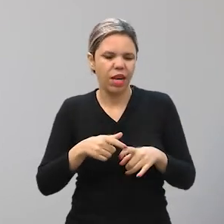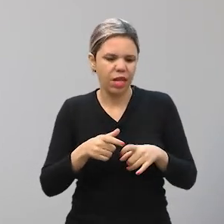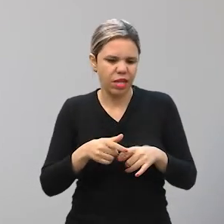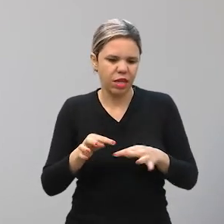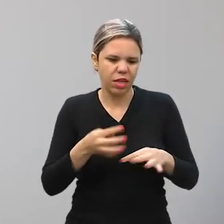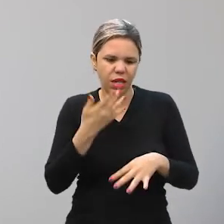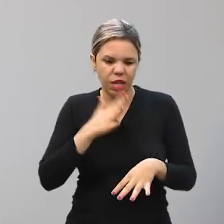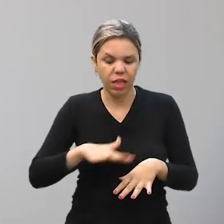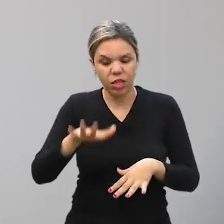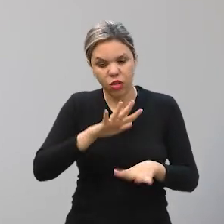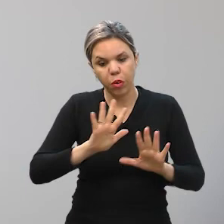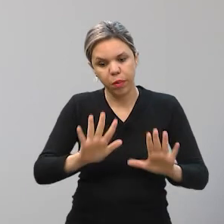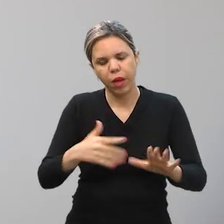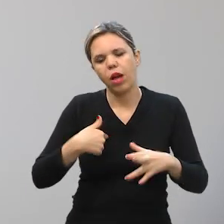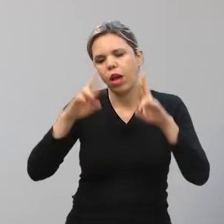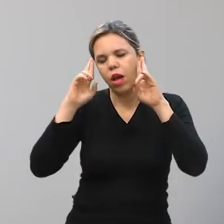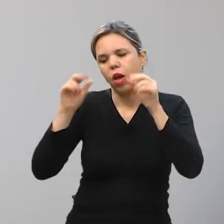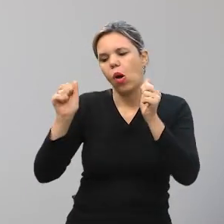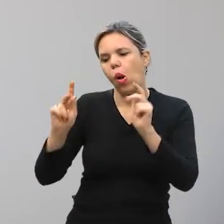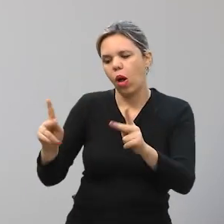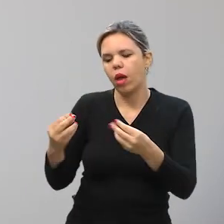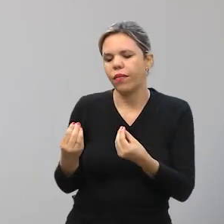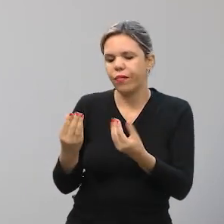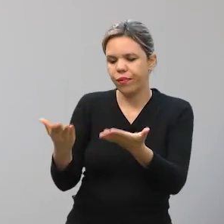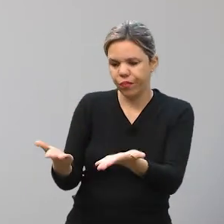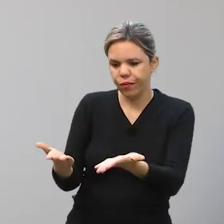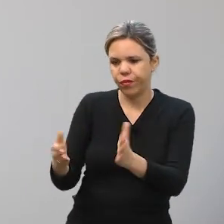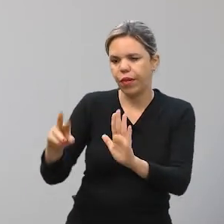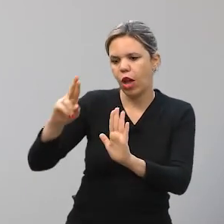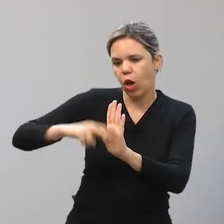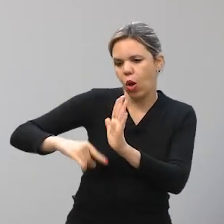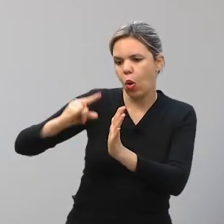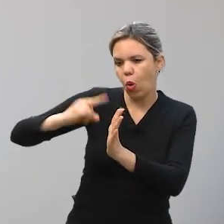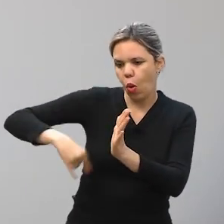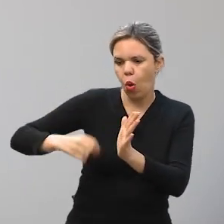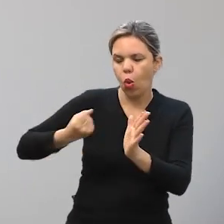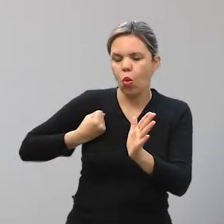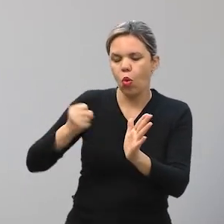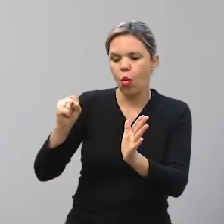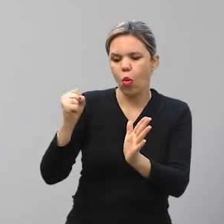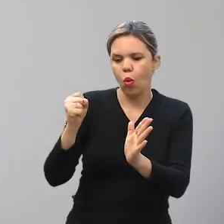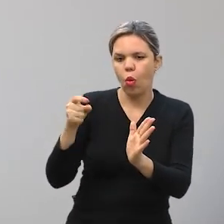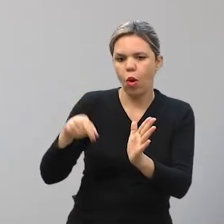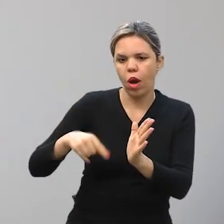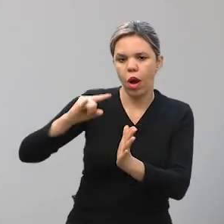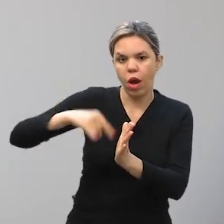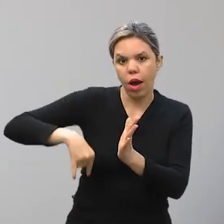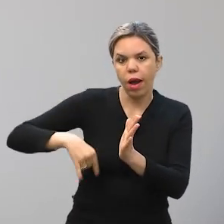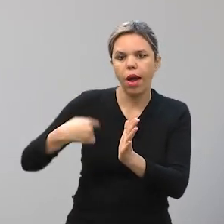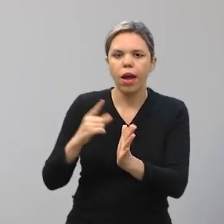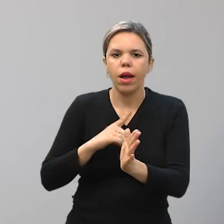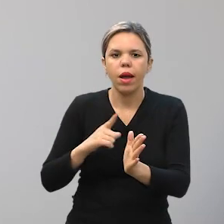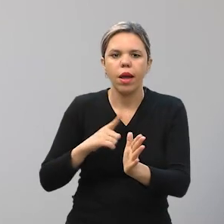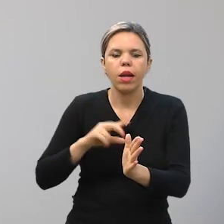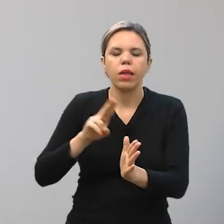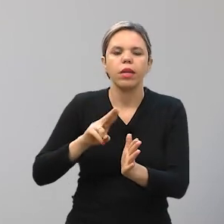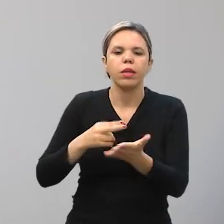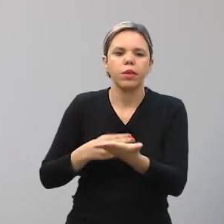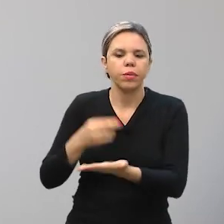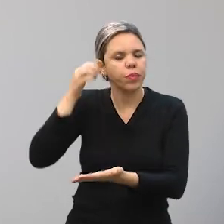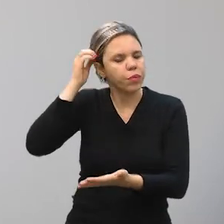falou, bom, tá bom, eu te respeito, mas eu vou te dar aqui esse protocolo 8, que é um protocolo que nós estamos